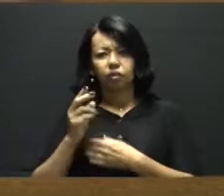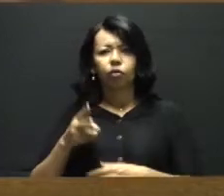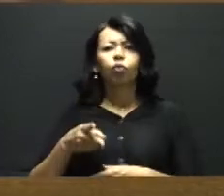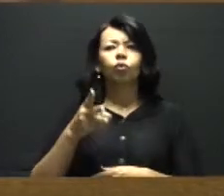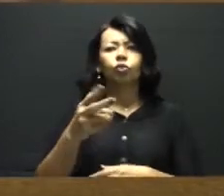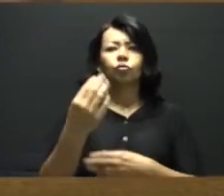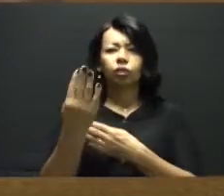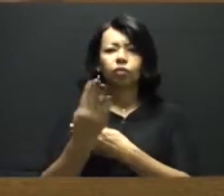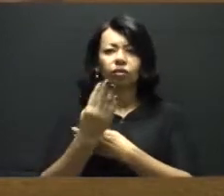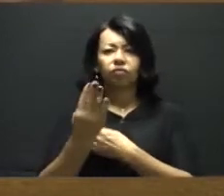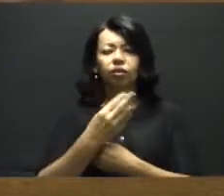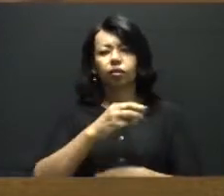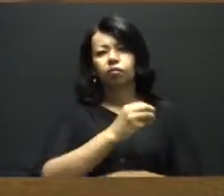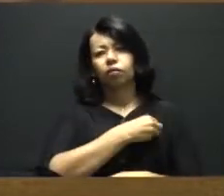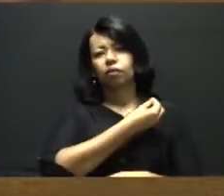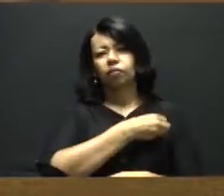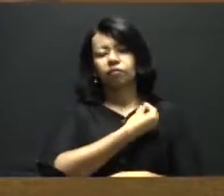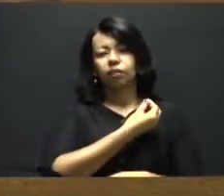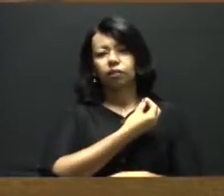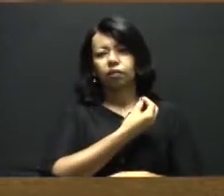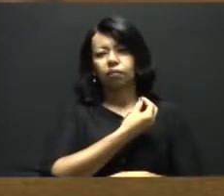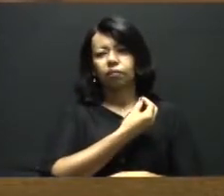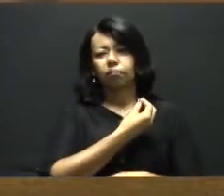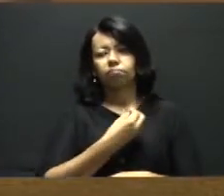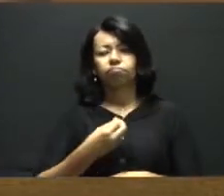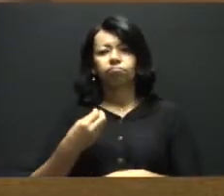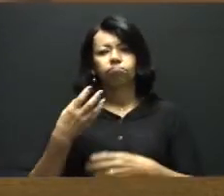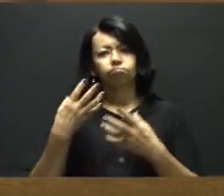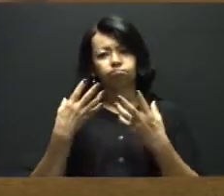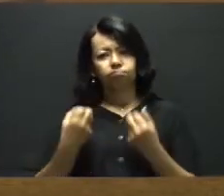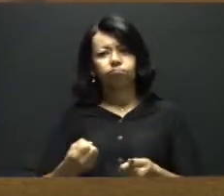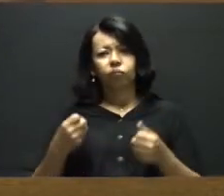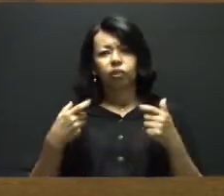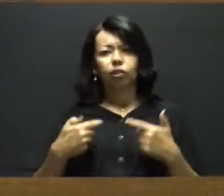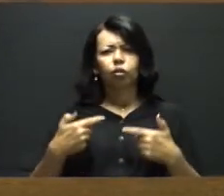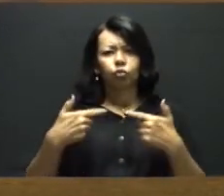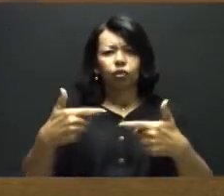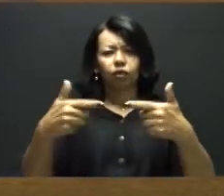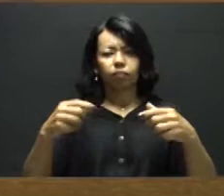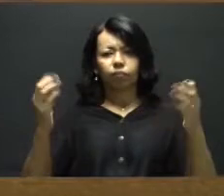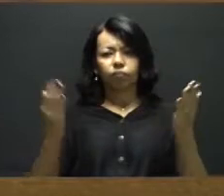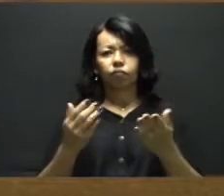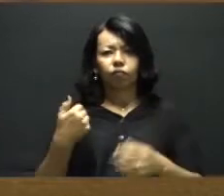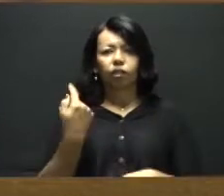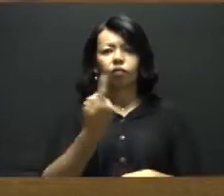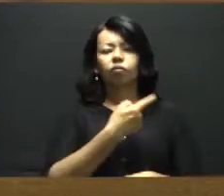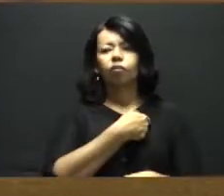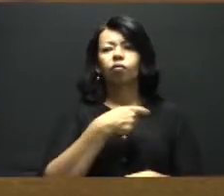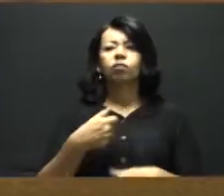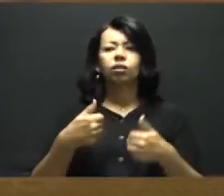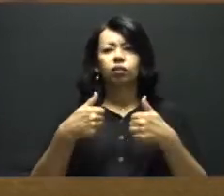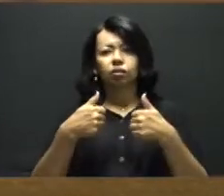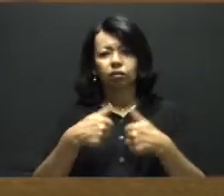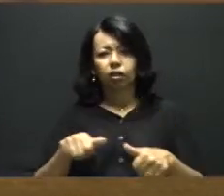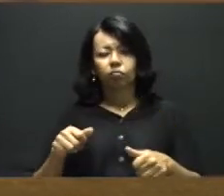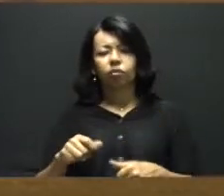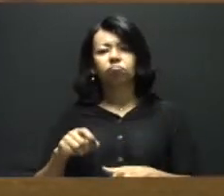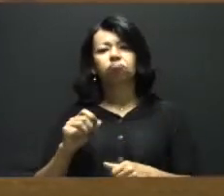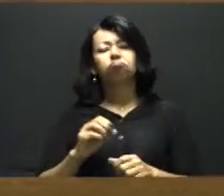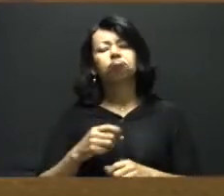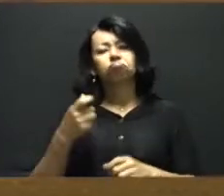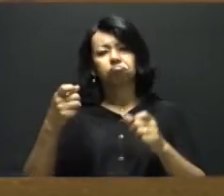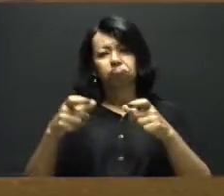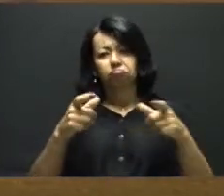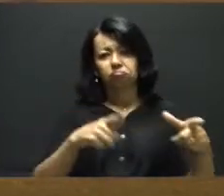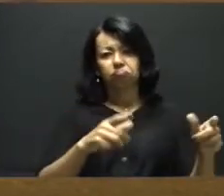a vida abraçando e lutando e hoje somos nós que estamos aí no campo